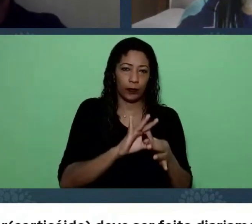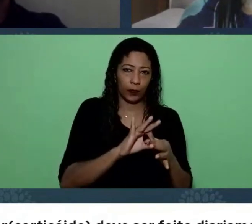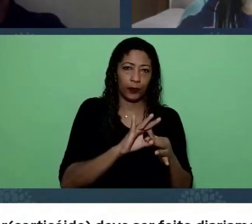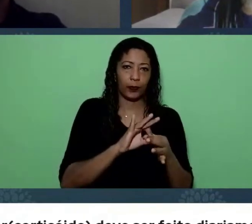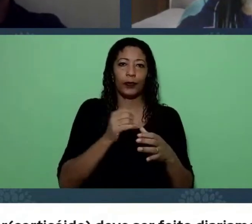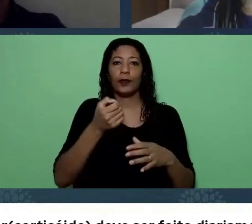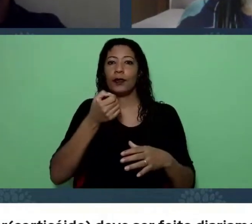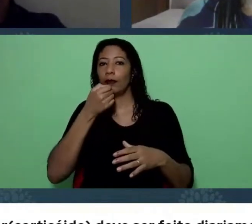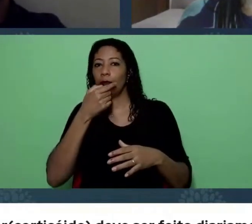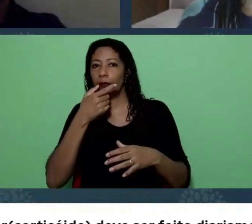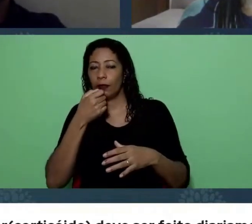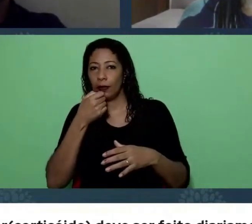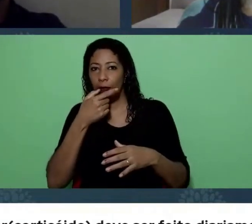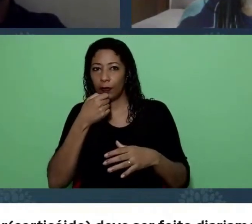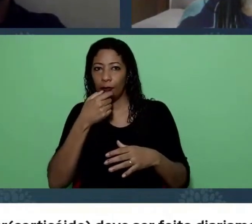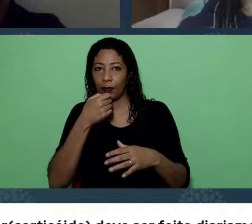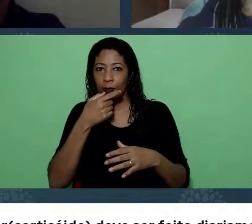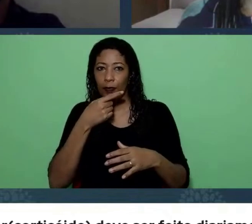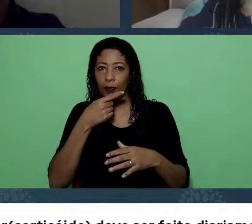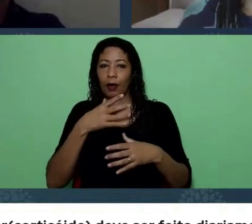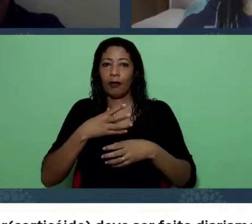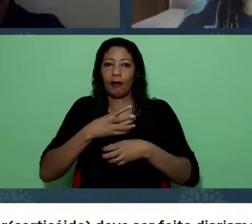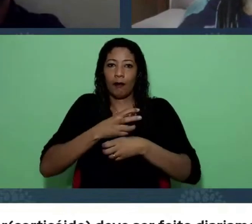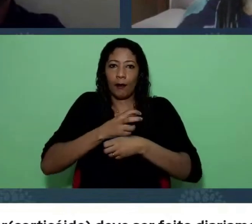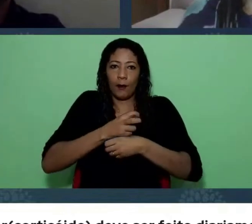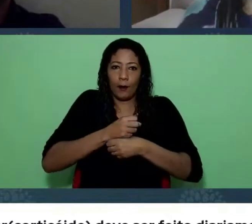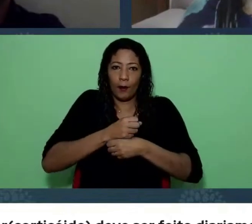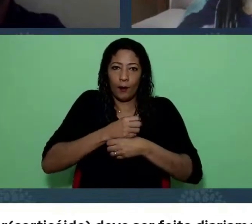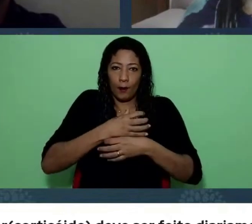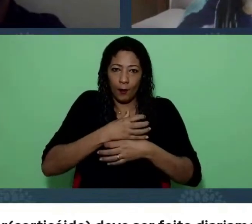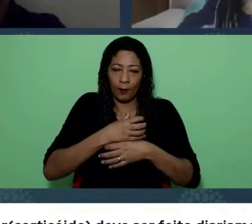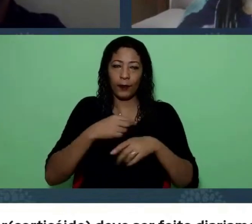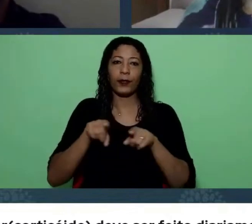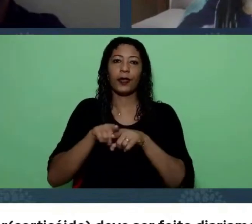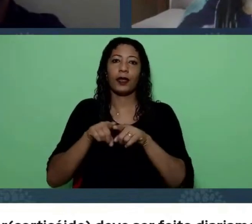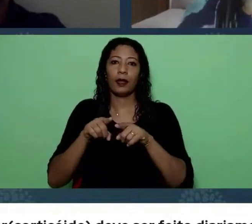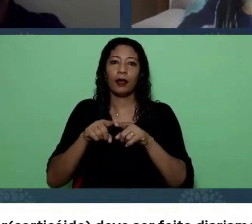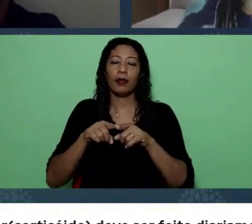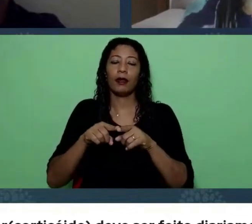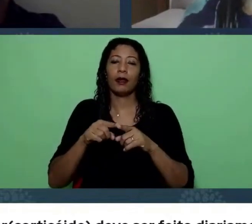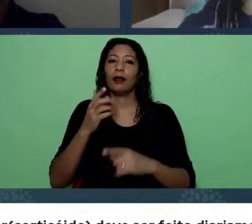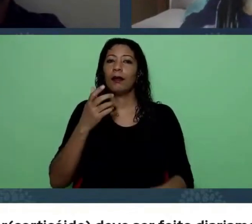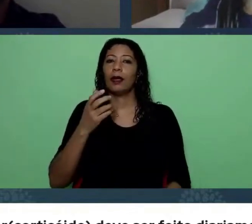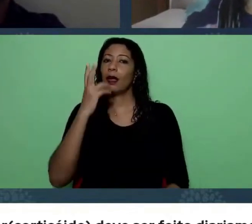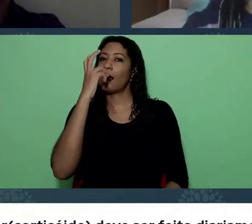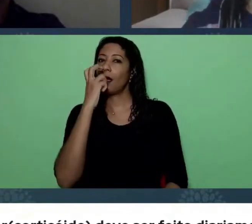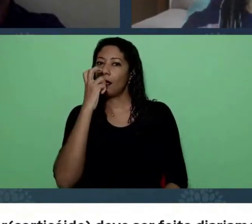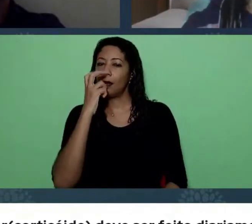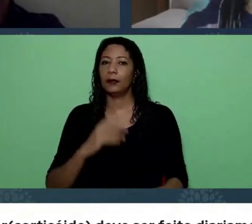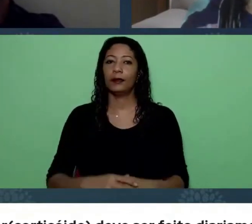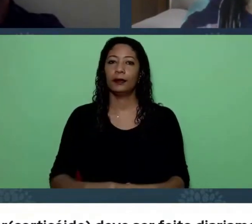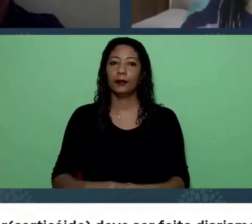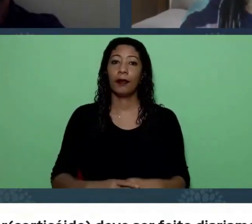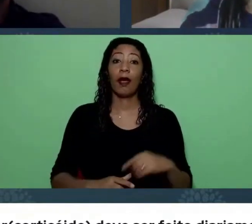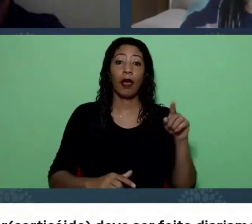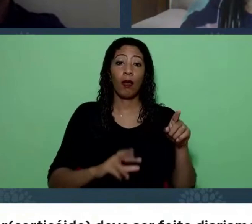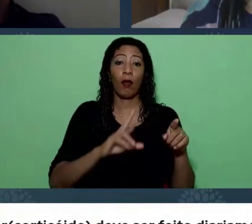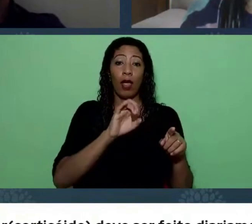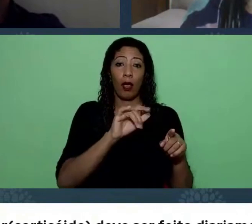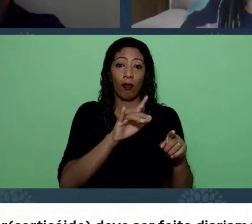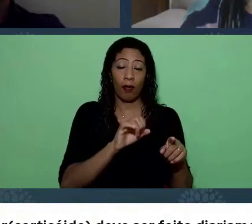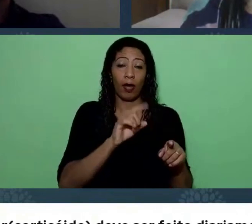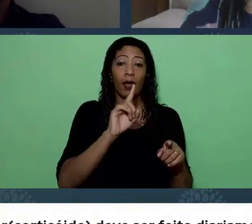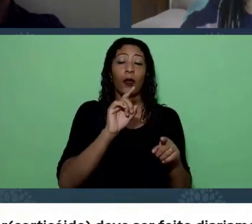inalatório. Mas os broncodilatadores possuem características diferentes. Então, o Relvar, ele é um tratamento para ser feito uma vez ao